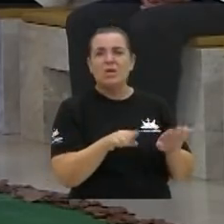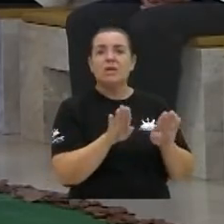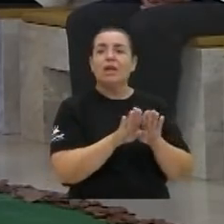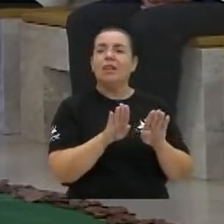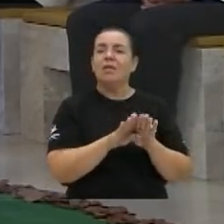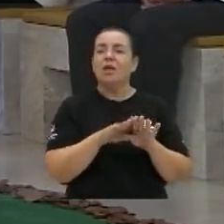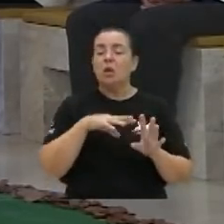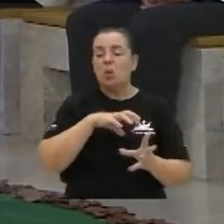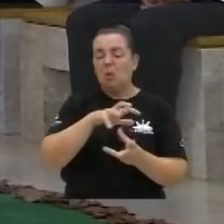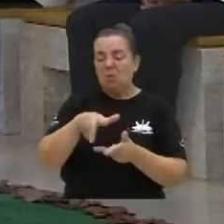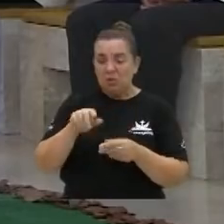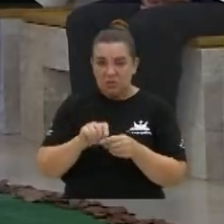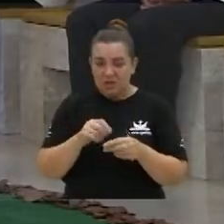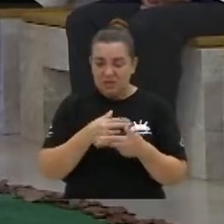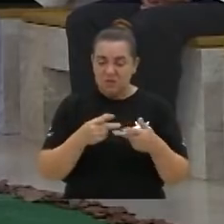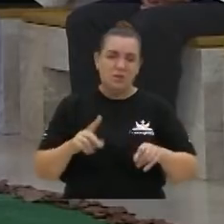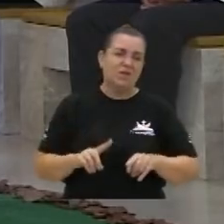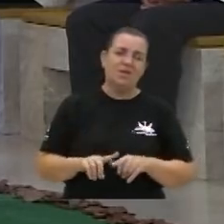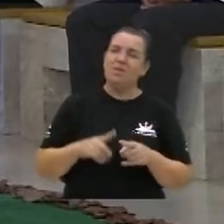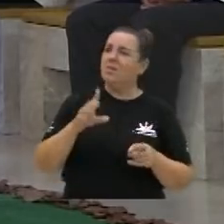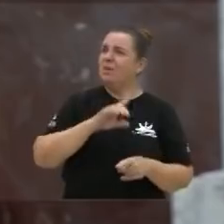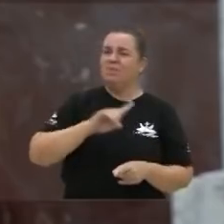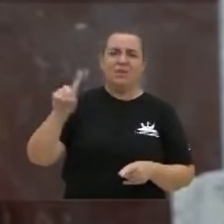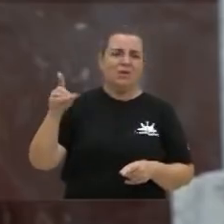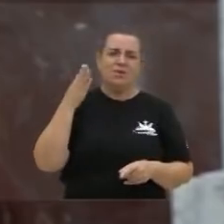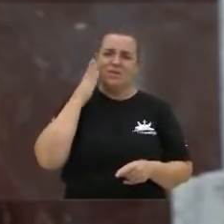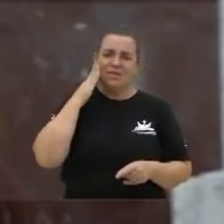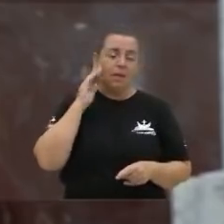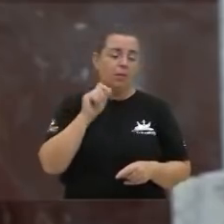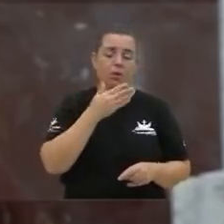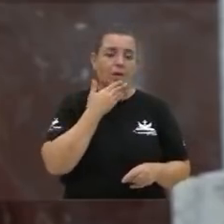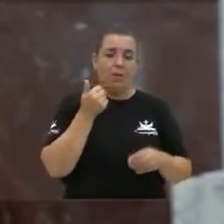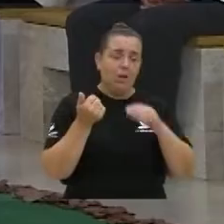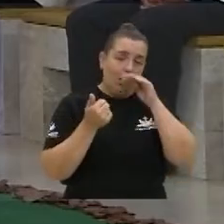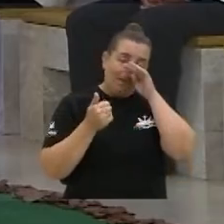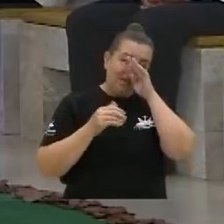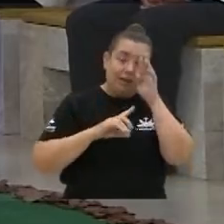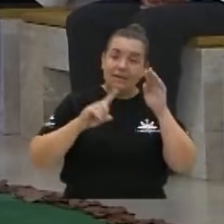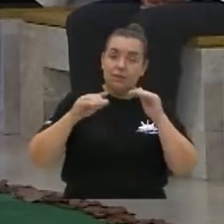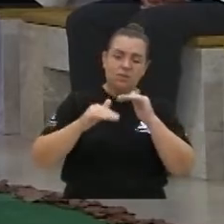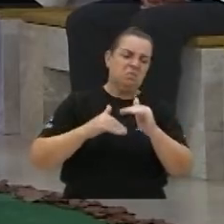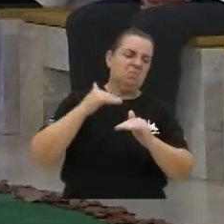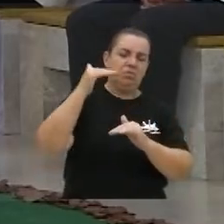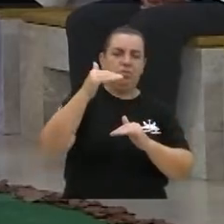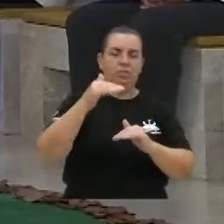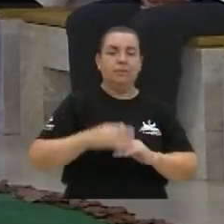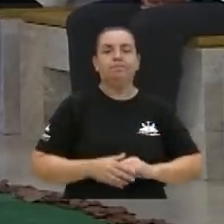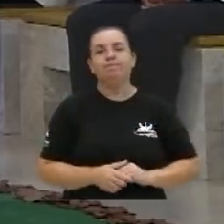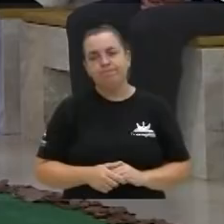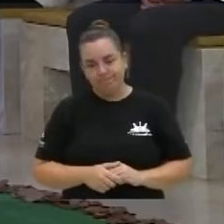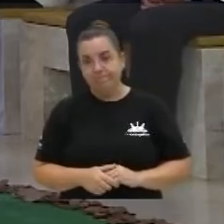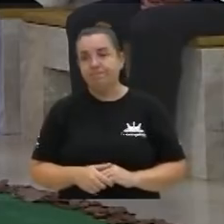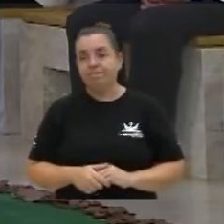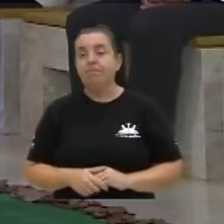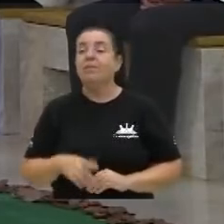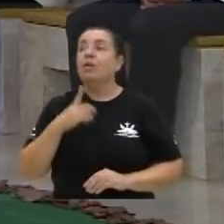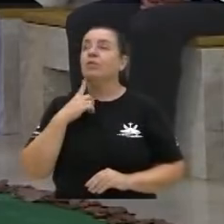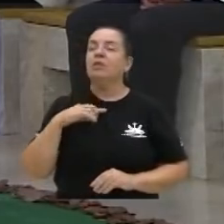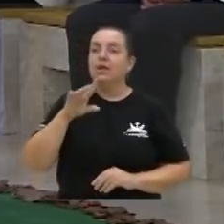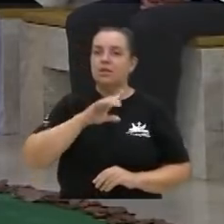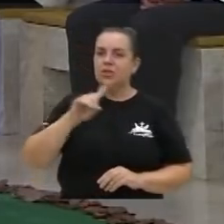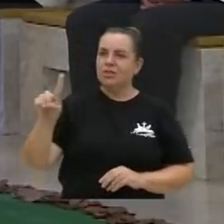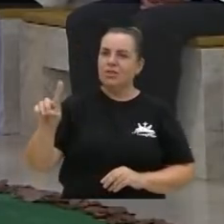planos que o mundo faz. Deus supera. Deus vai além. Os desígnios de Deus